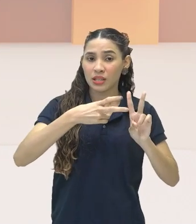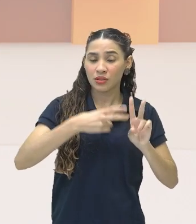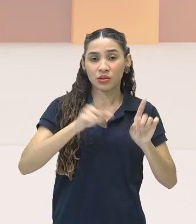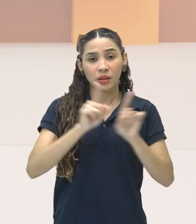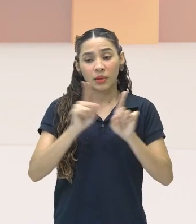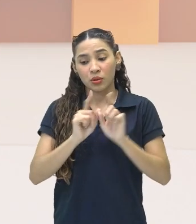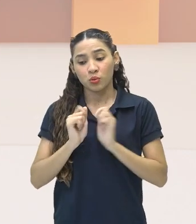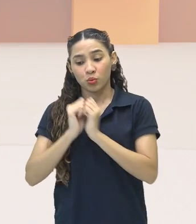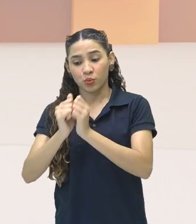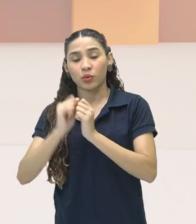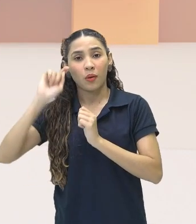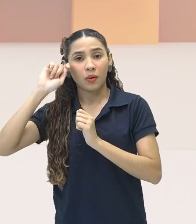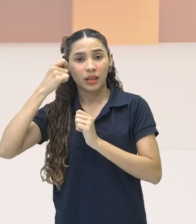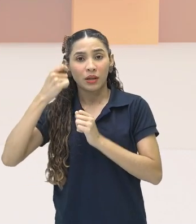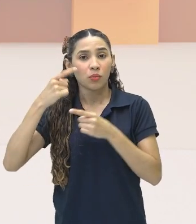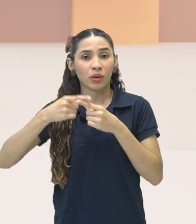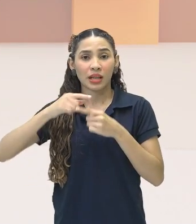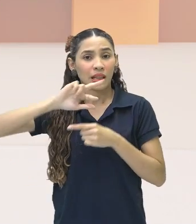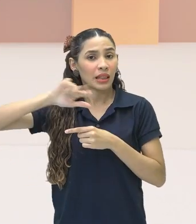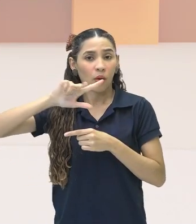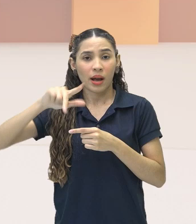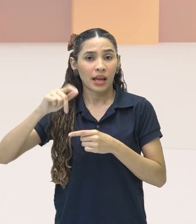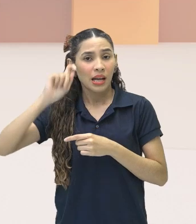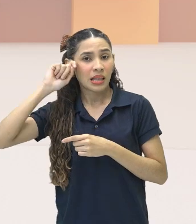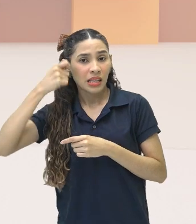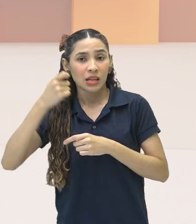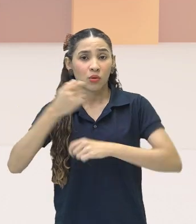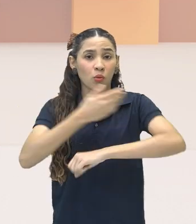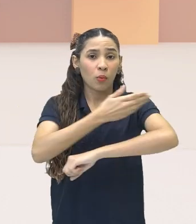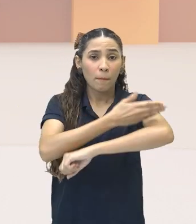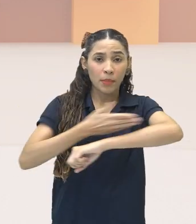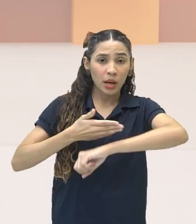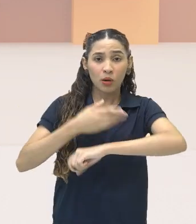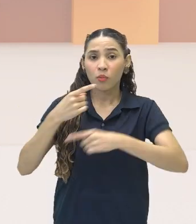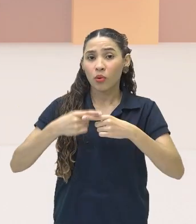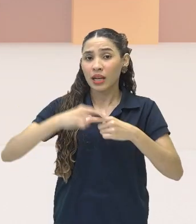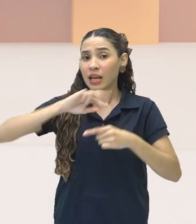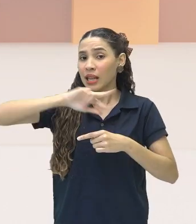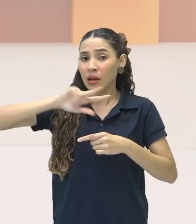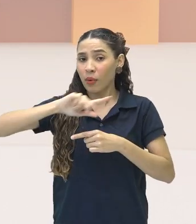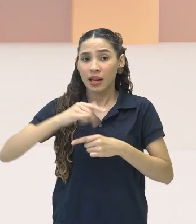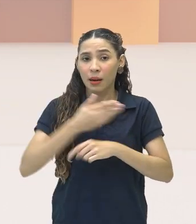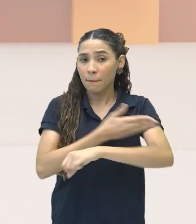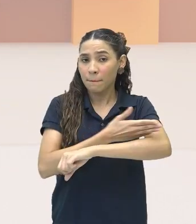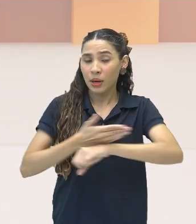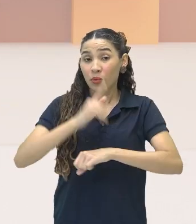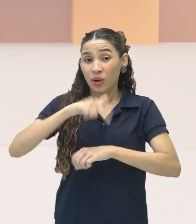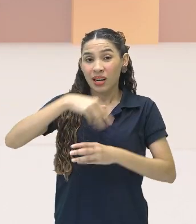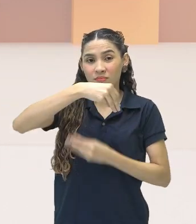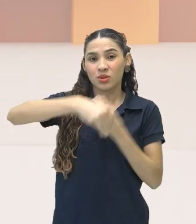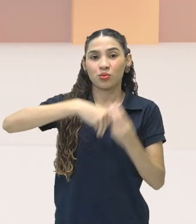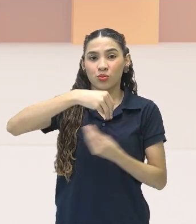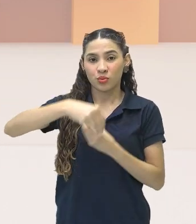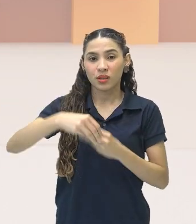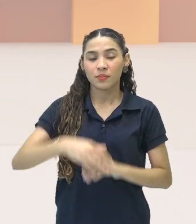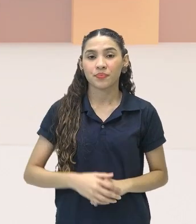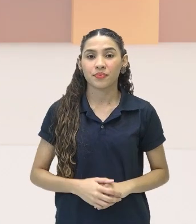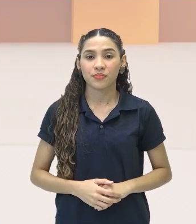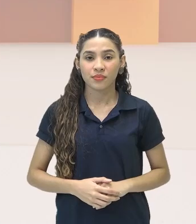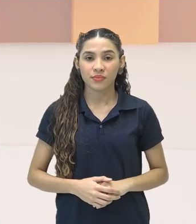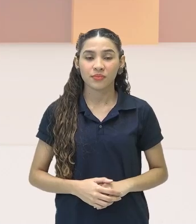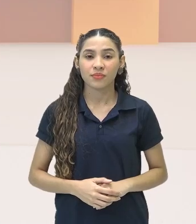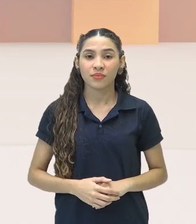junto aos negros, porque ele não era mais só negro, nem pelo branco, porque ele não era mais branco, ele era essa mistura toda aí.